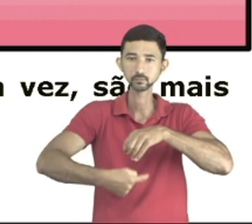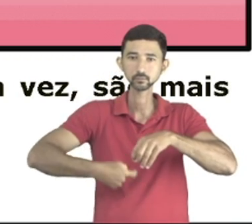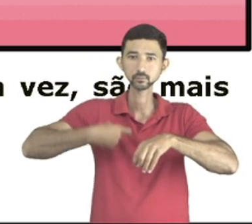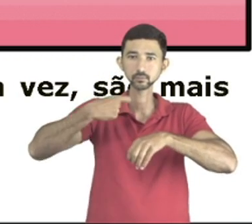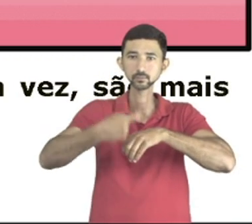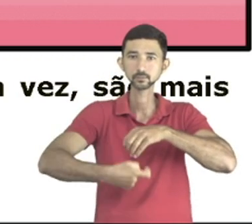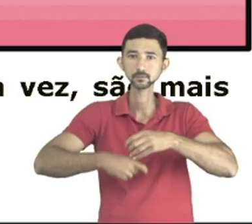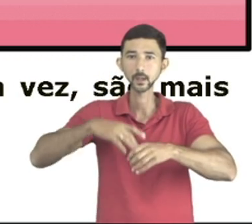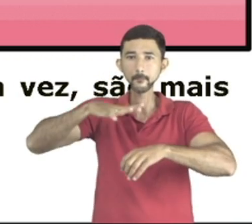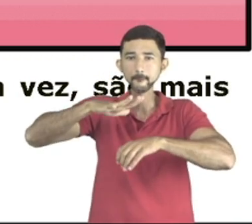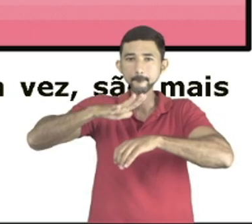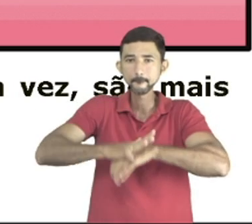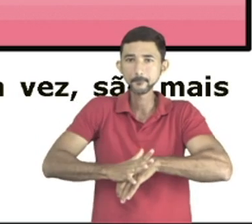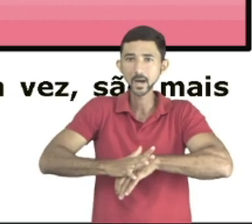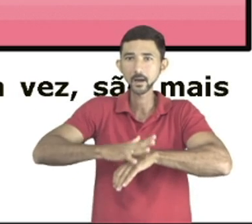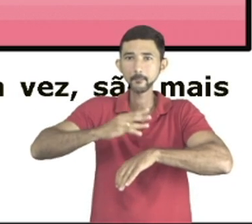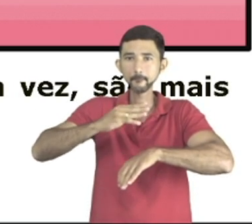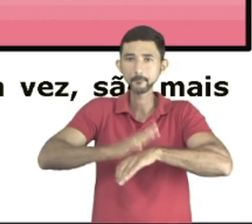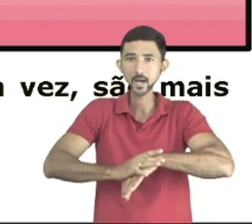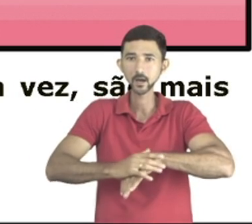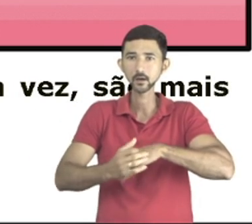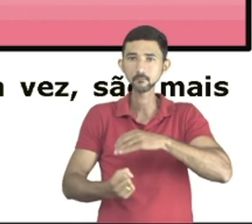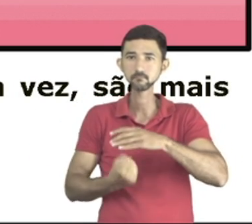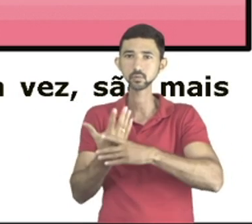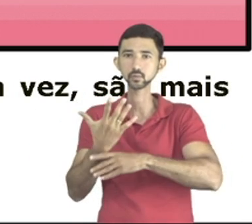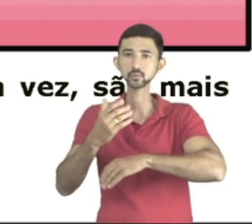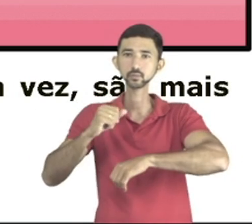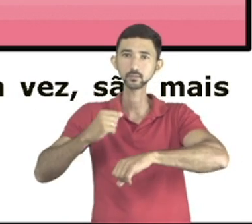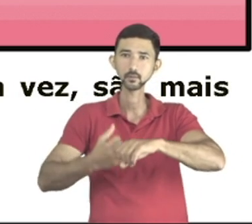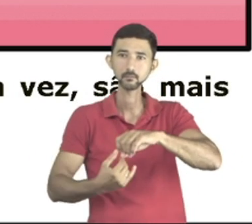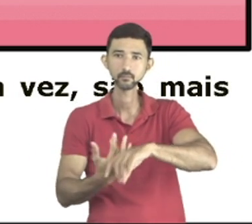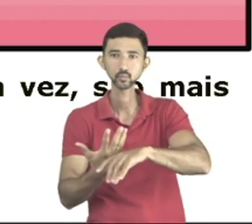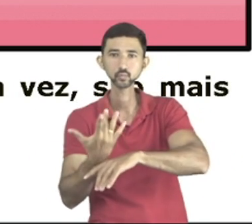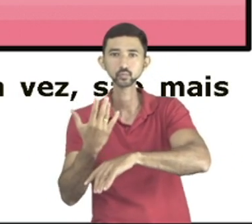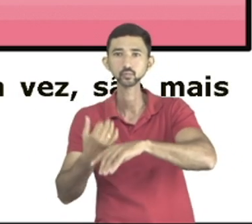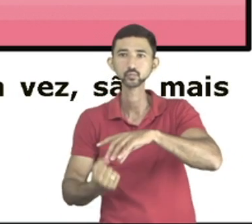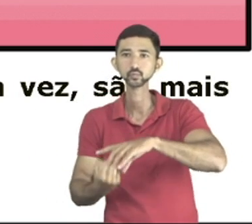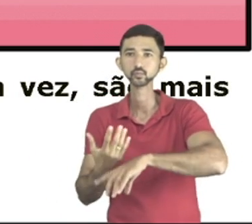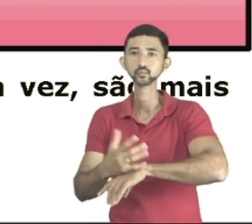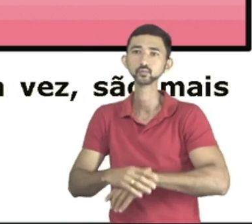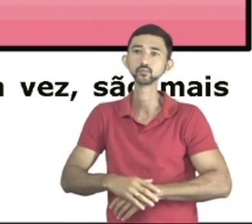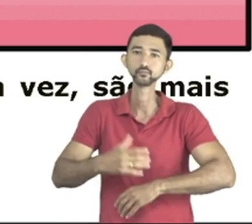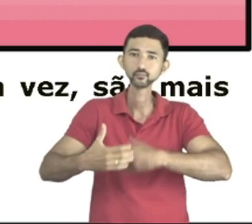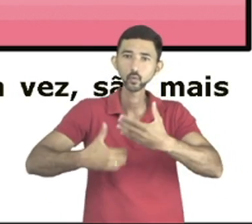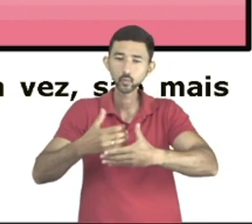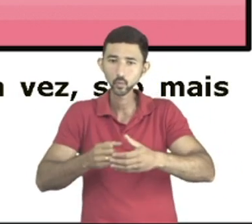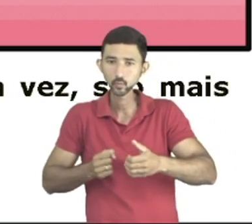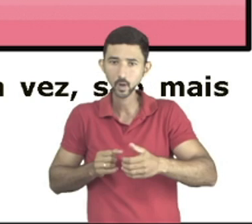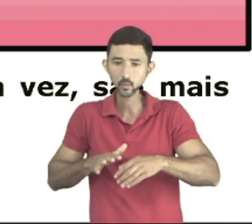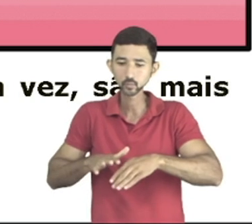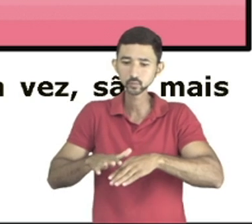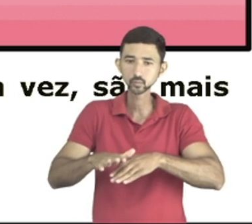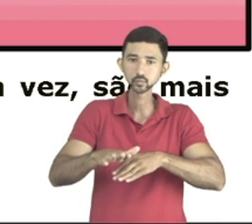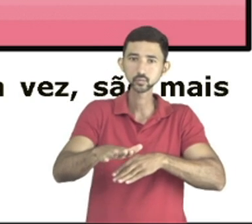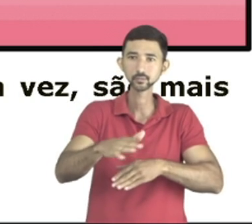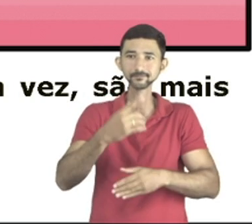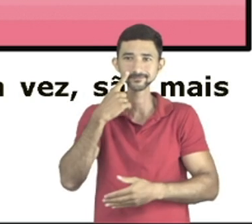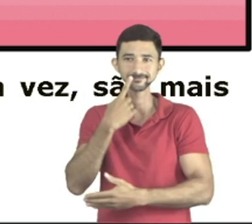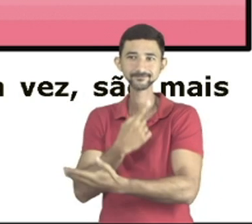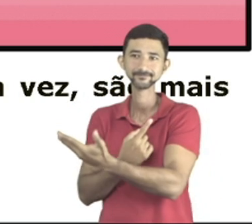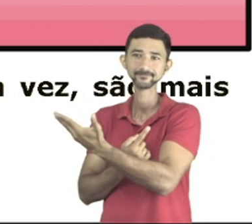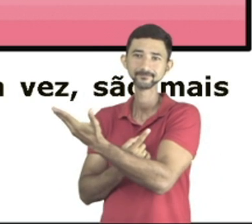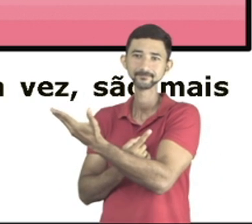ela é comprimida até que ela explode e faz o carro se movimentar. Então tá aí,